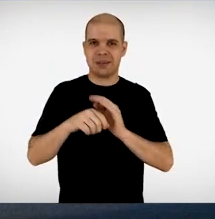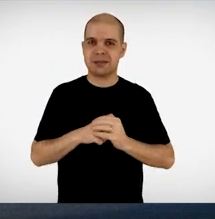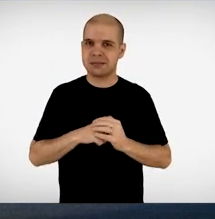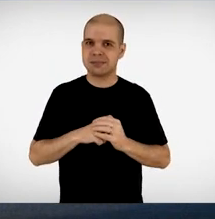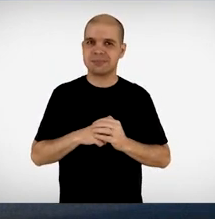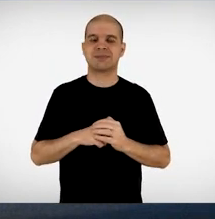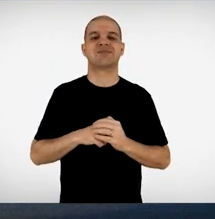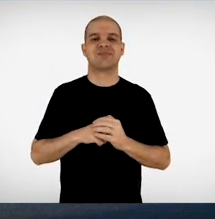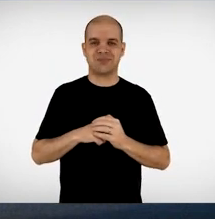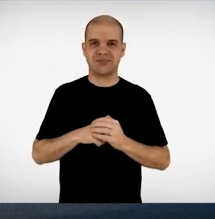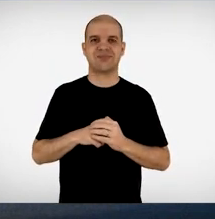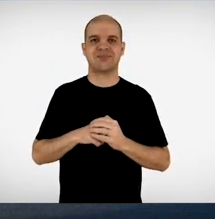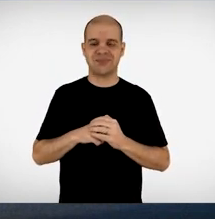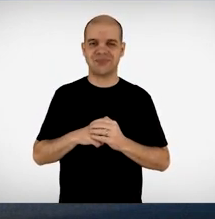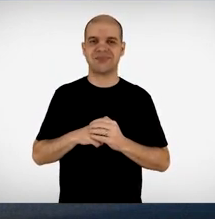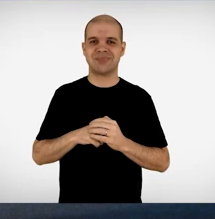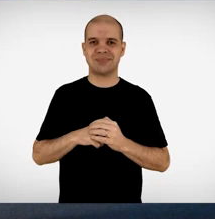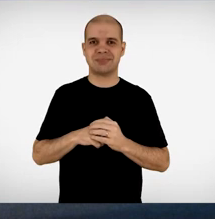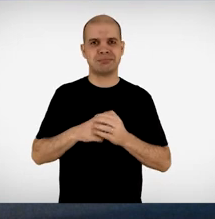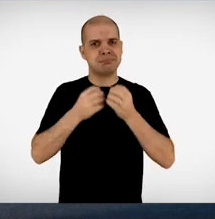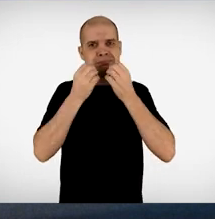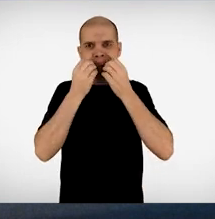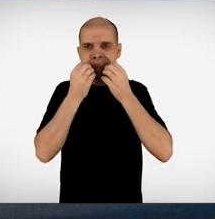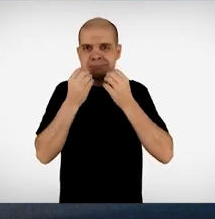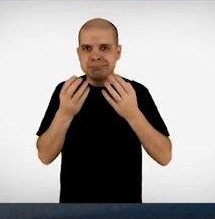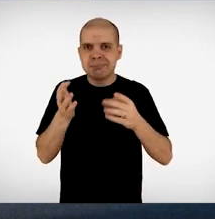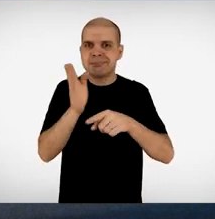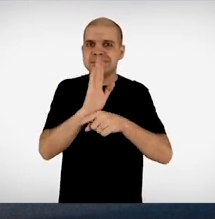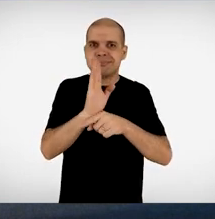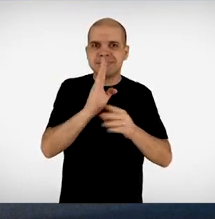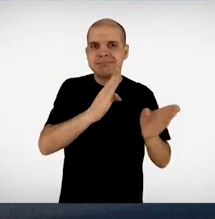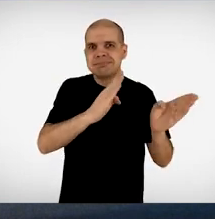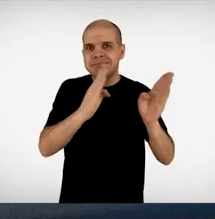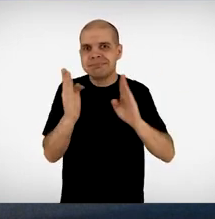desmarquei minha sessão de análise para estar aqui hoje, ainda bem que é amanhã de manhã.